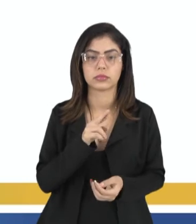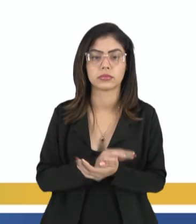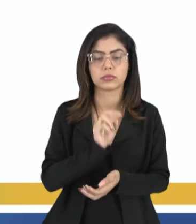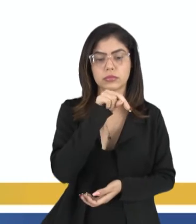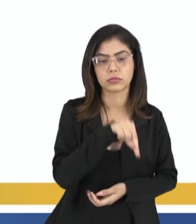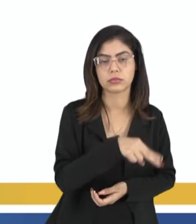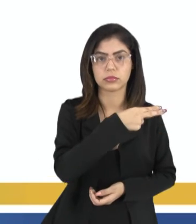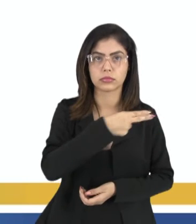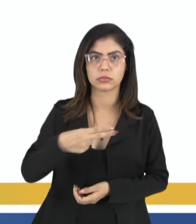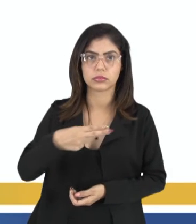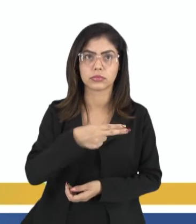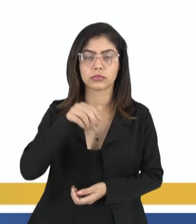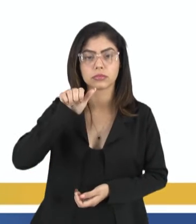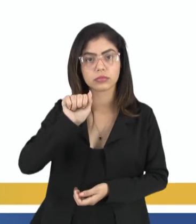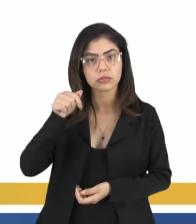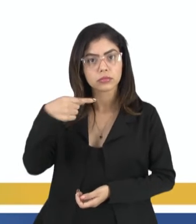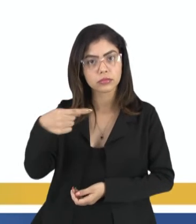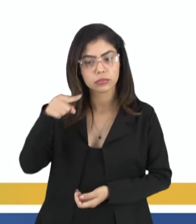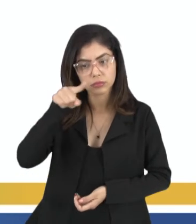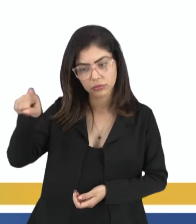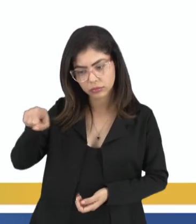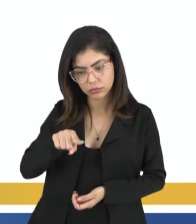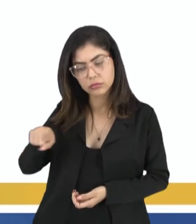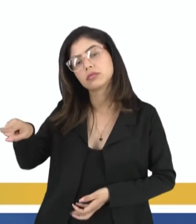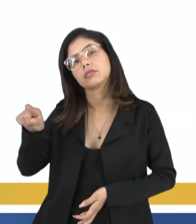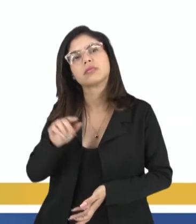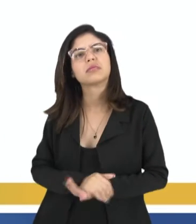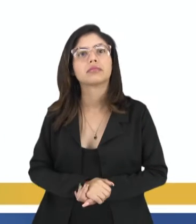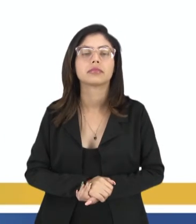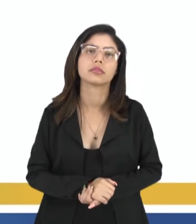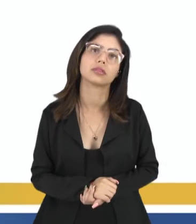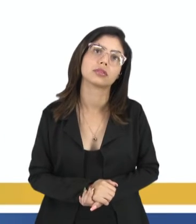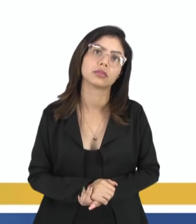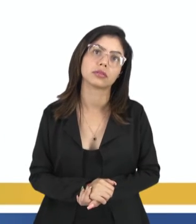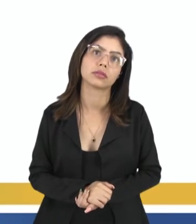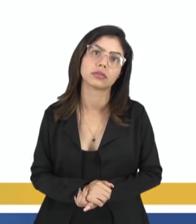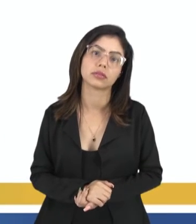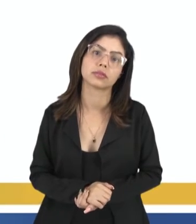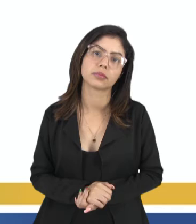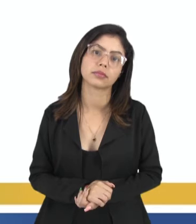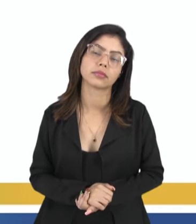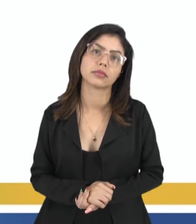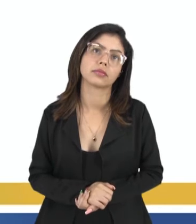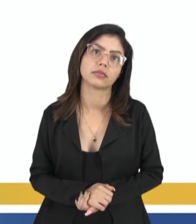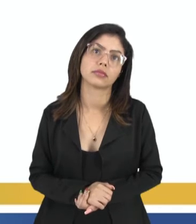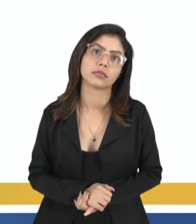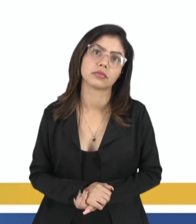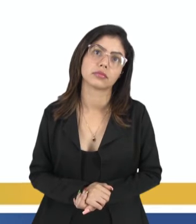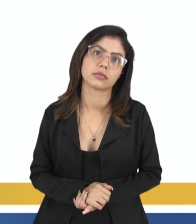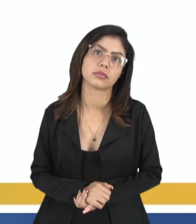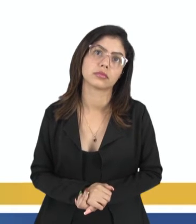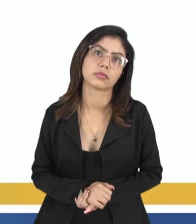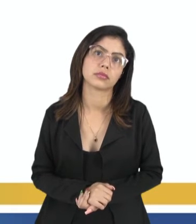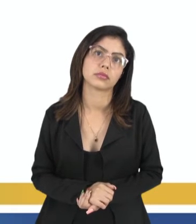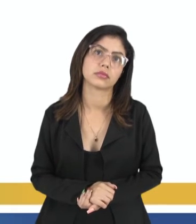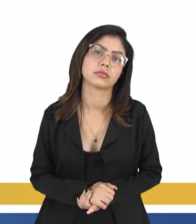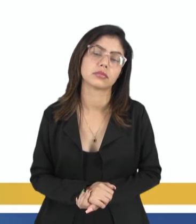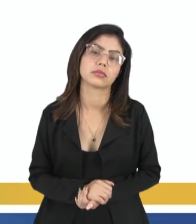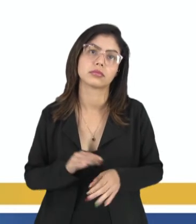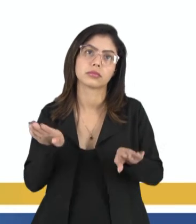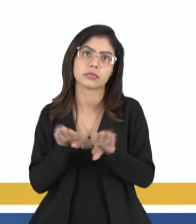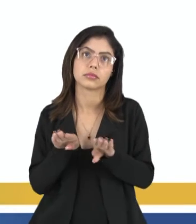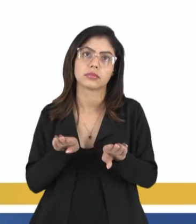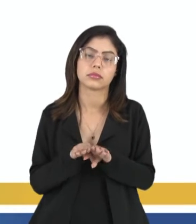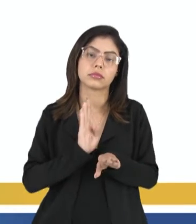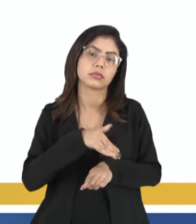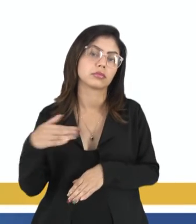a subtração também, diminuindo o número de massa do número atômico ou número de prótons, ok? Então,